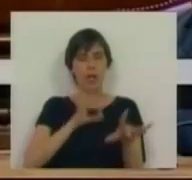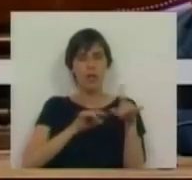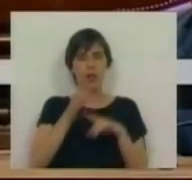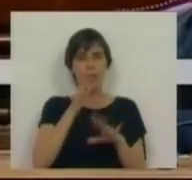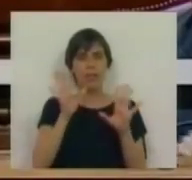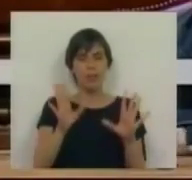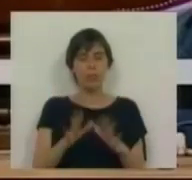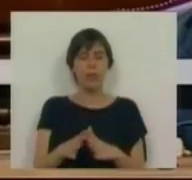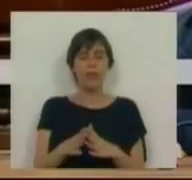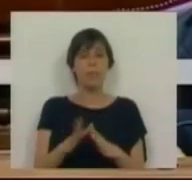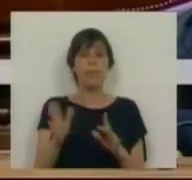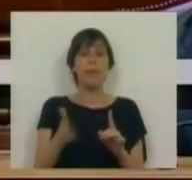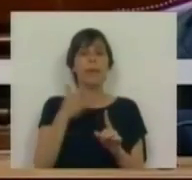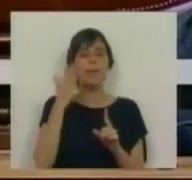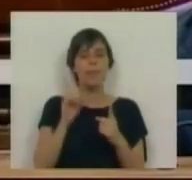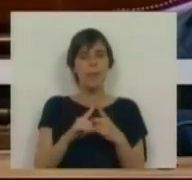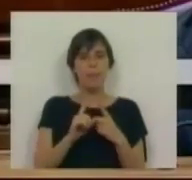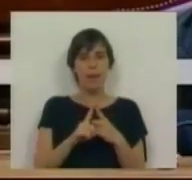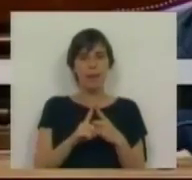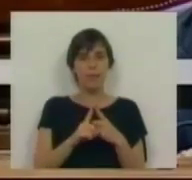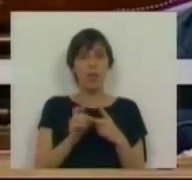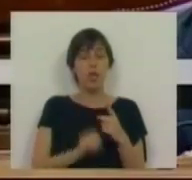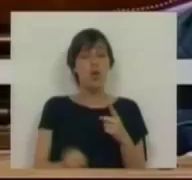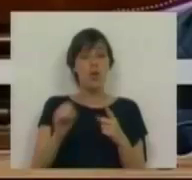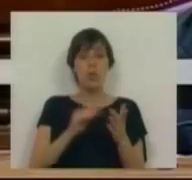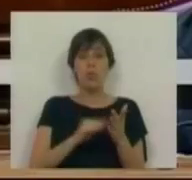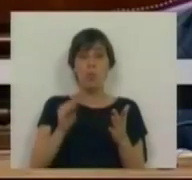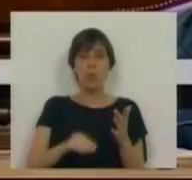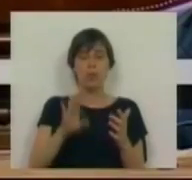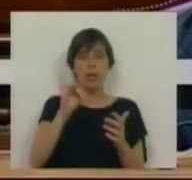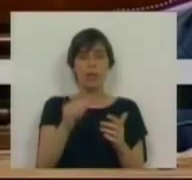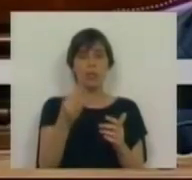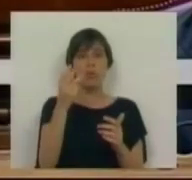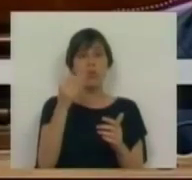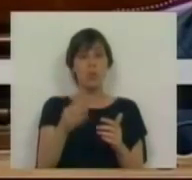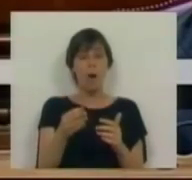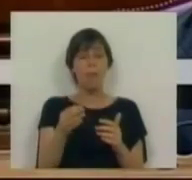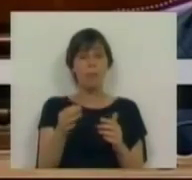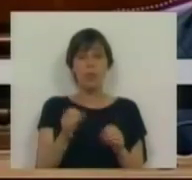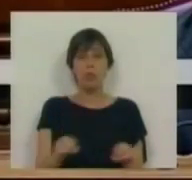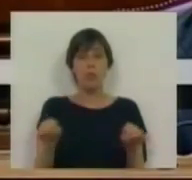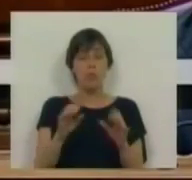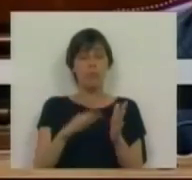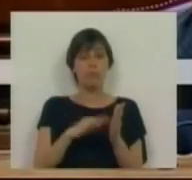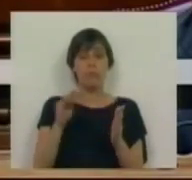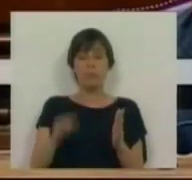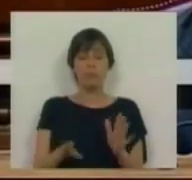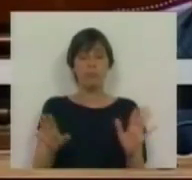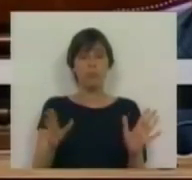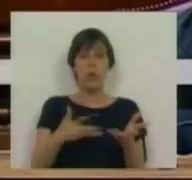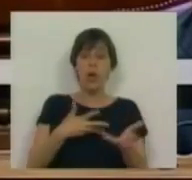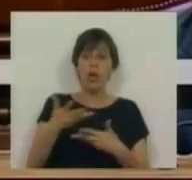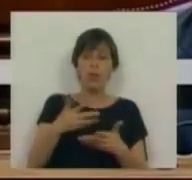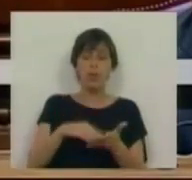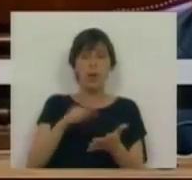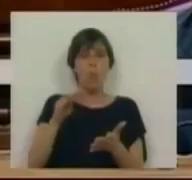Deputada o seguinte. Em primeiro lugar, nenhum contrato swap foi assinado,